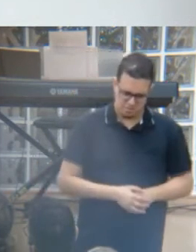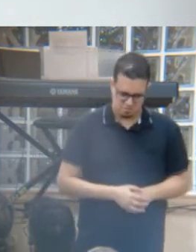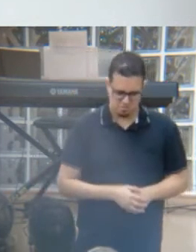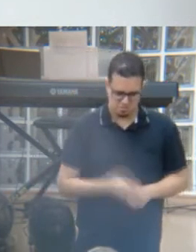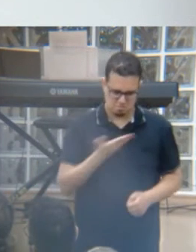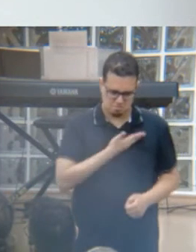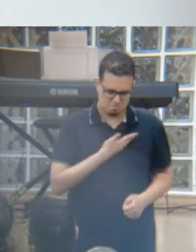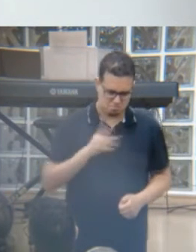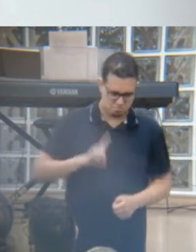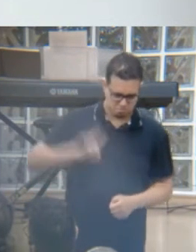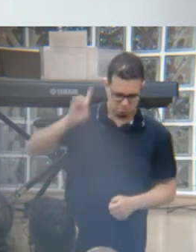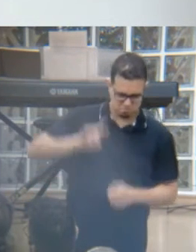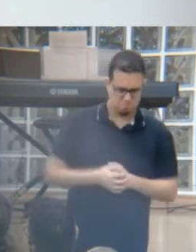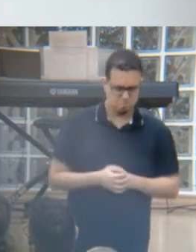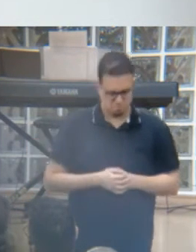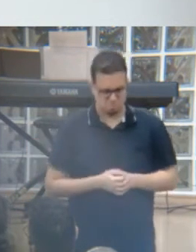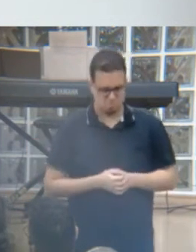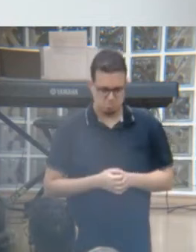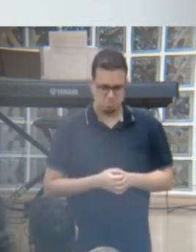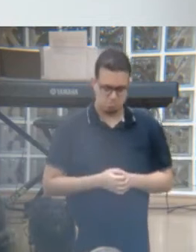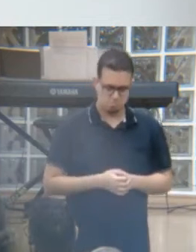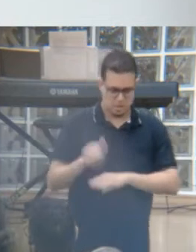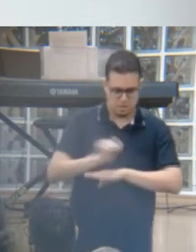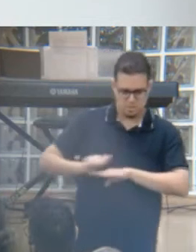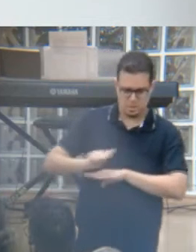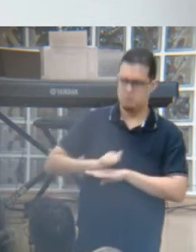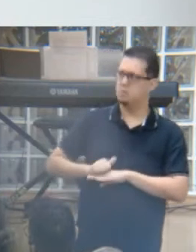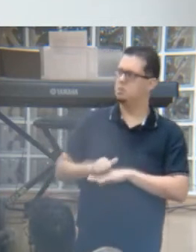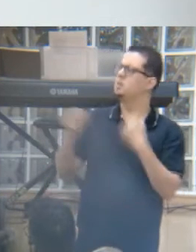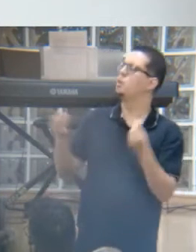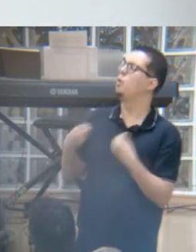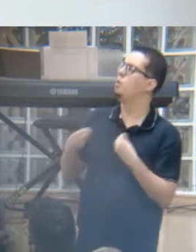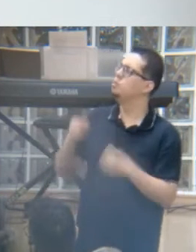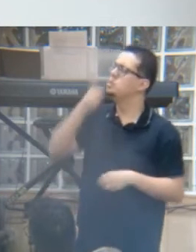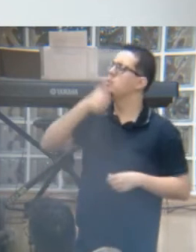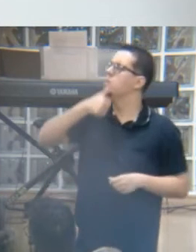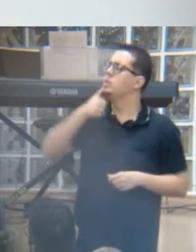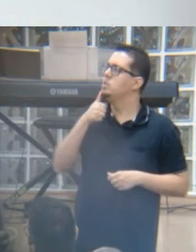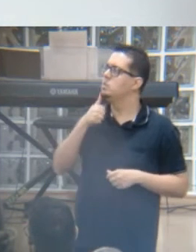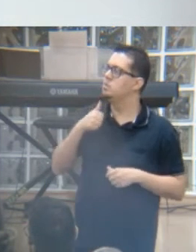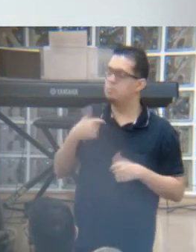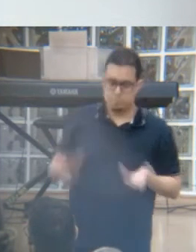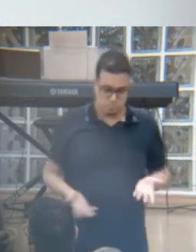Acho que Abraão falou: mas como é que fica o sacrifício? Jeová Jireh.